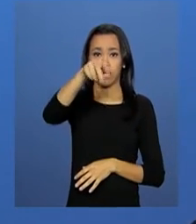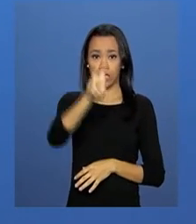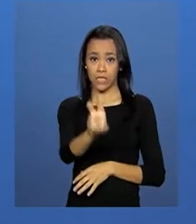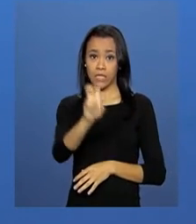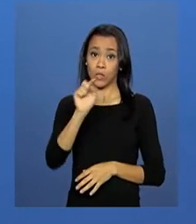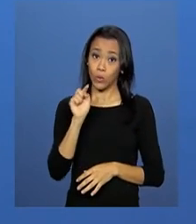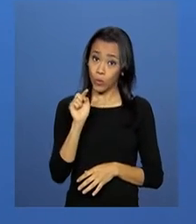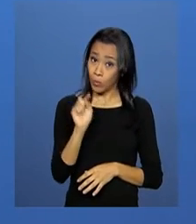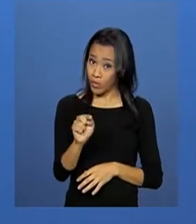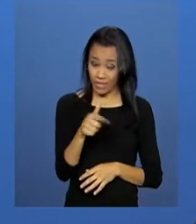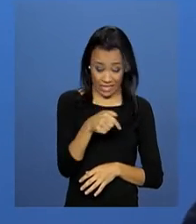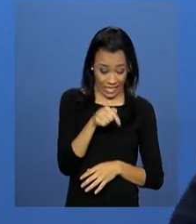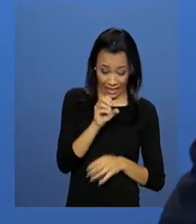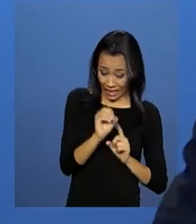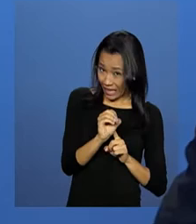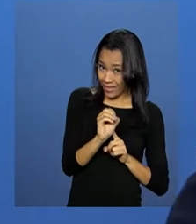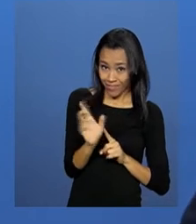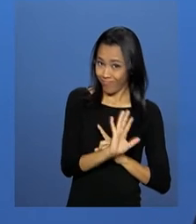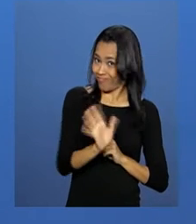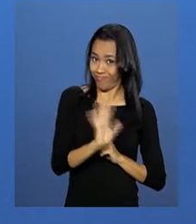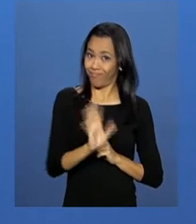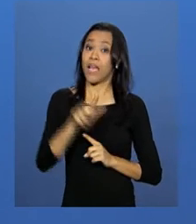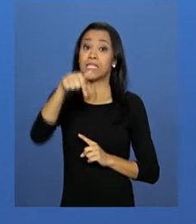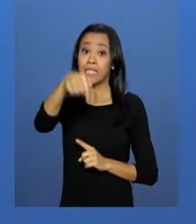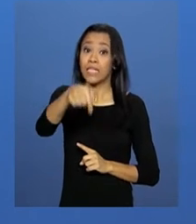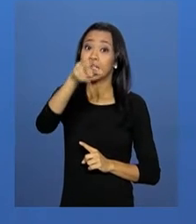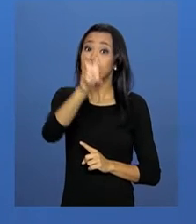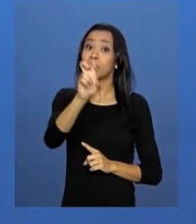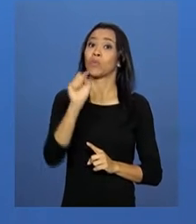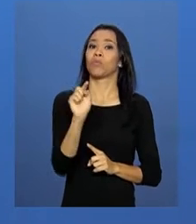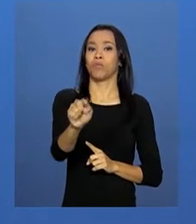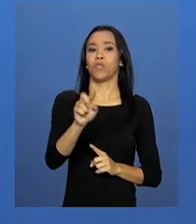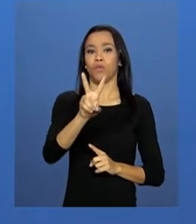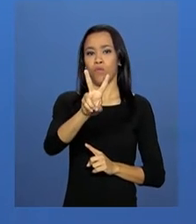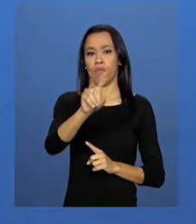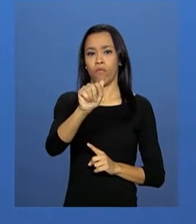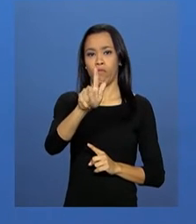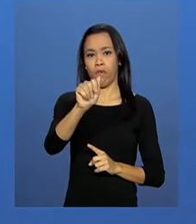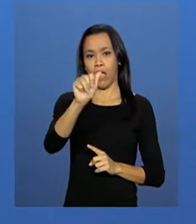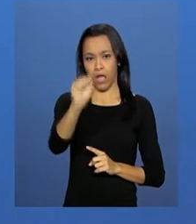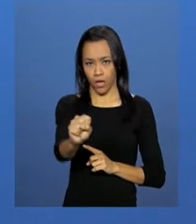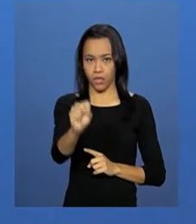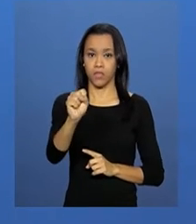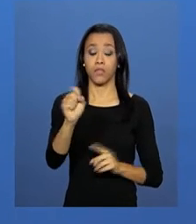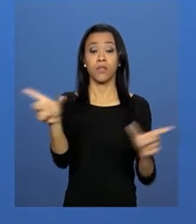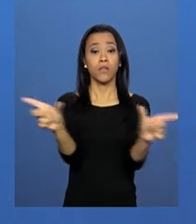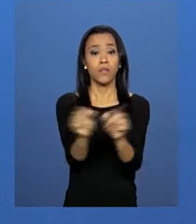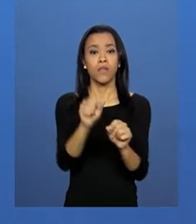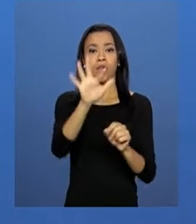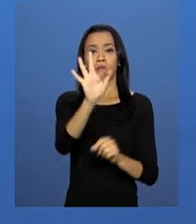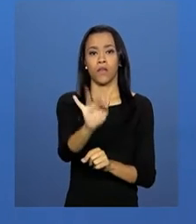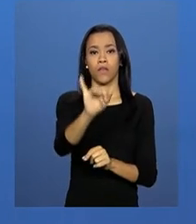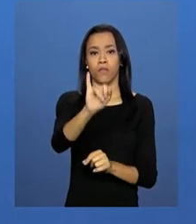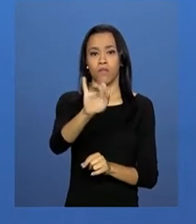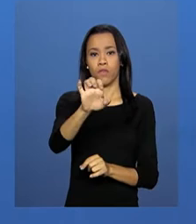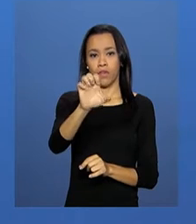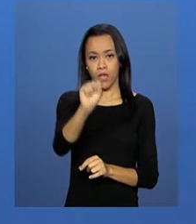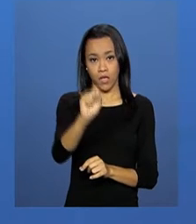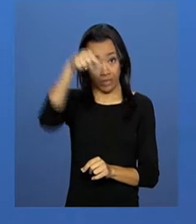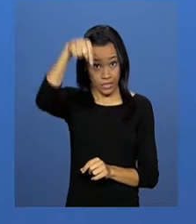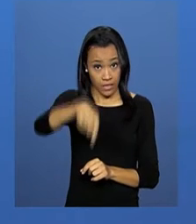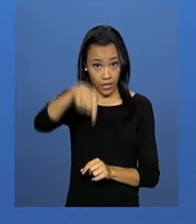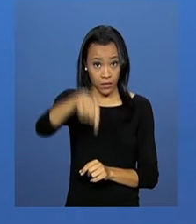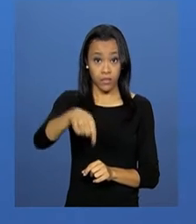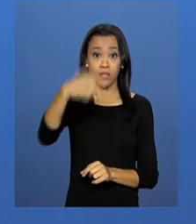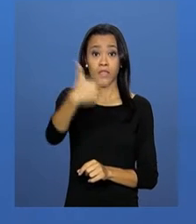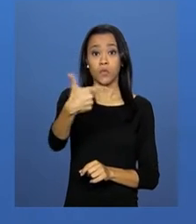vagas, não 70, 75 mil vagas para o FIES nesse segundo semestre de